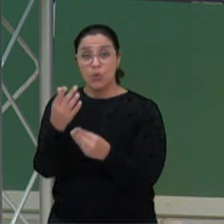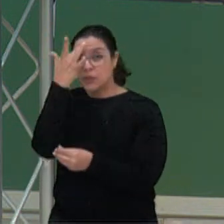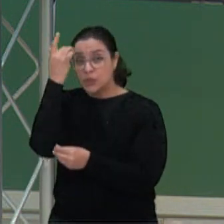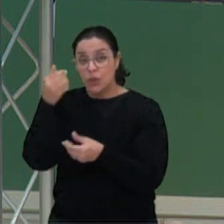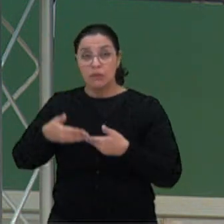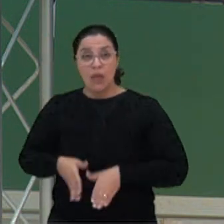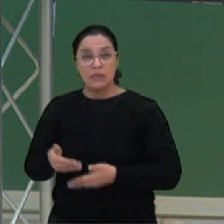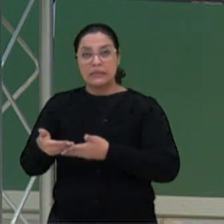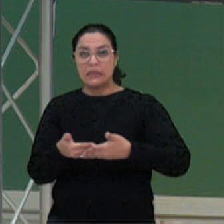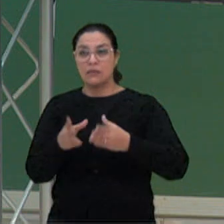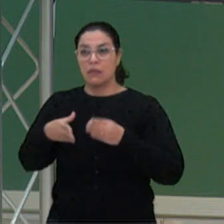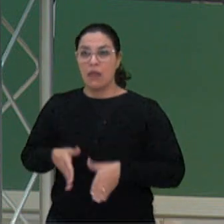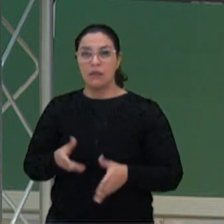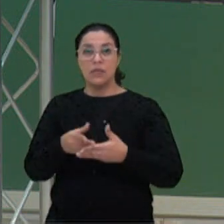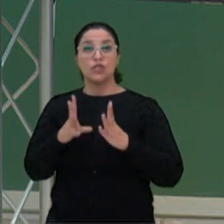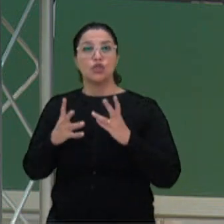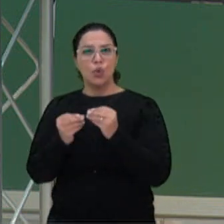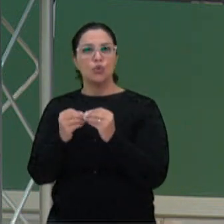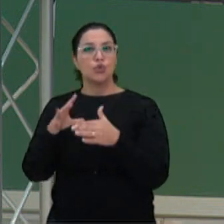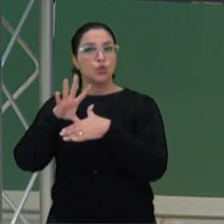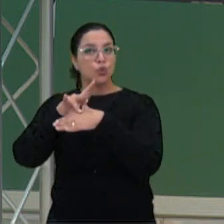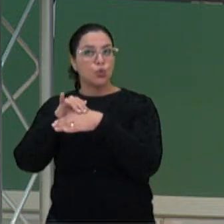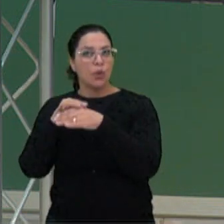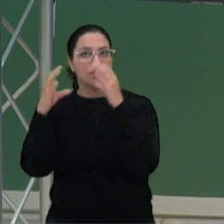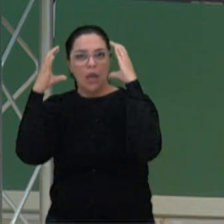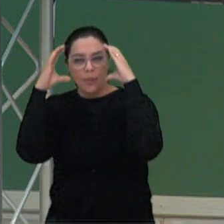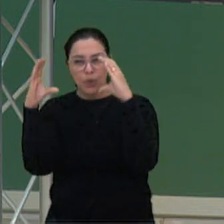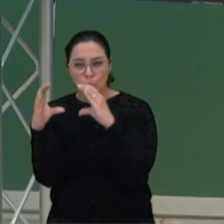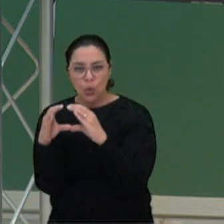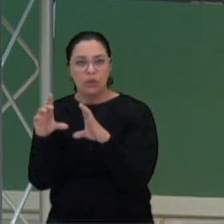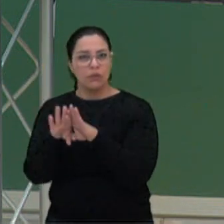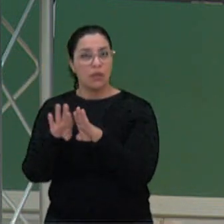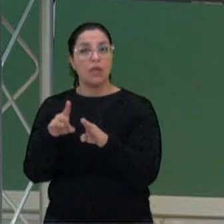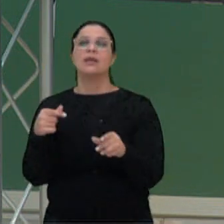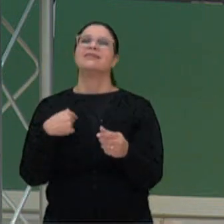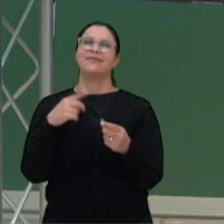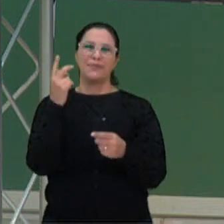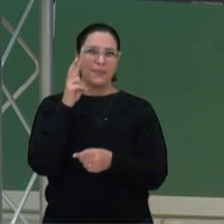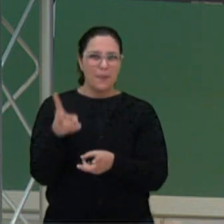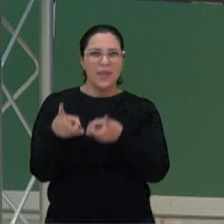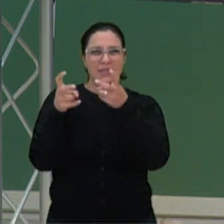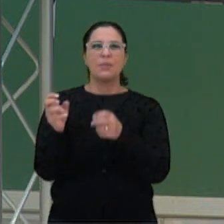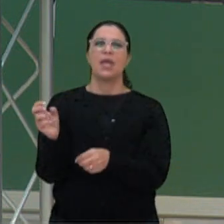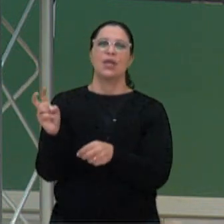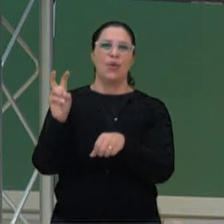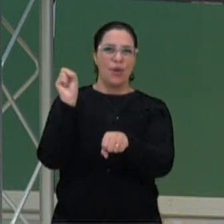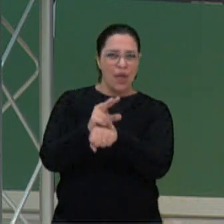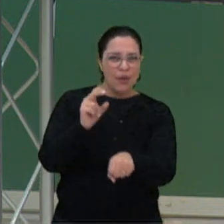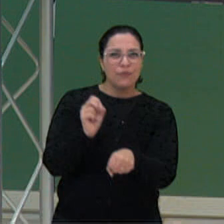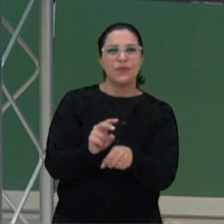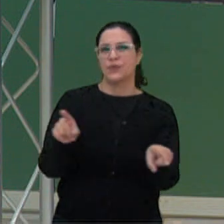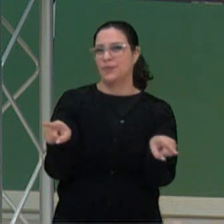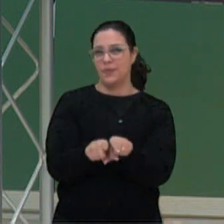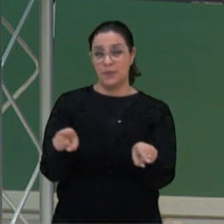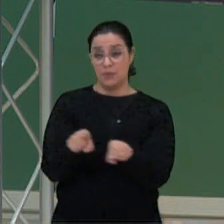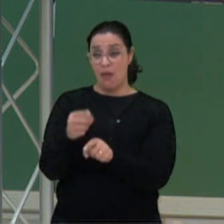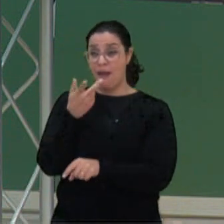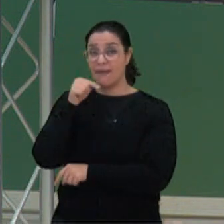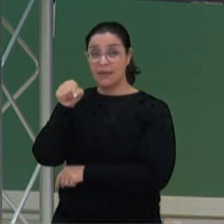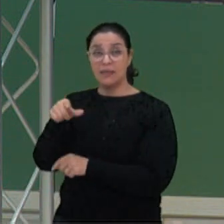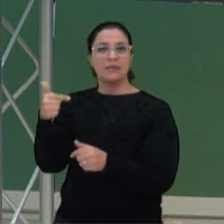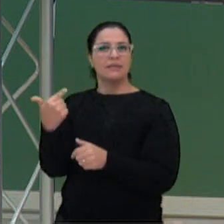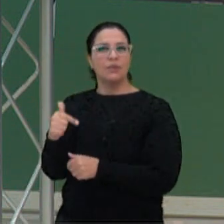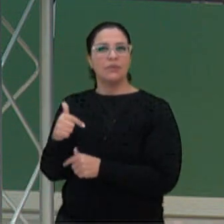região. Eles foram estudar e descobriram que estava relacionado ao vírus da zika. E os estudos recentes mostram, né, que mesmo as crianças que não